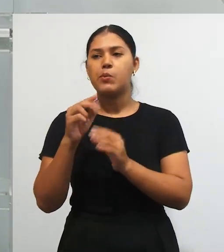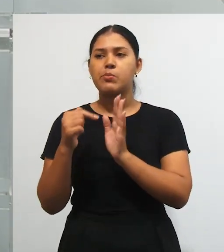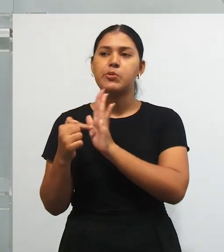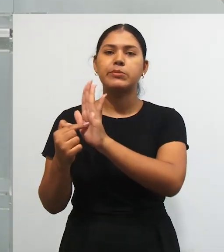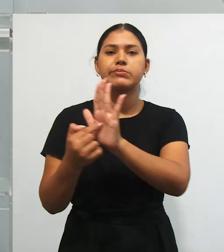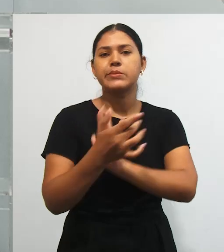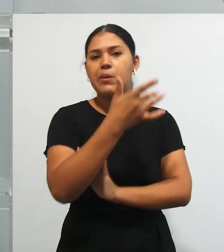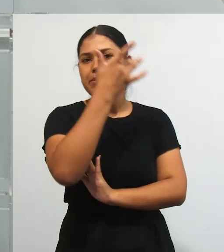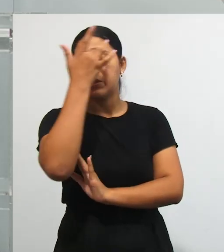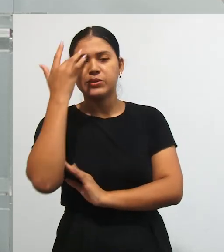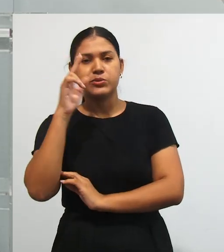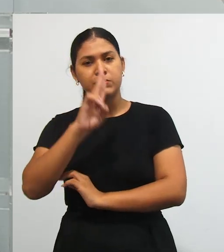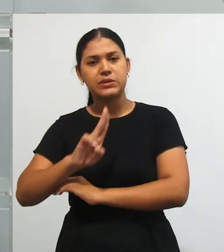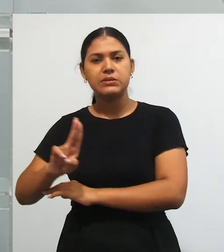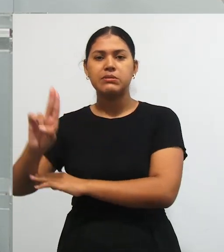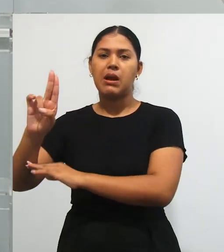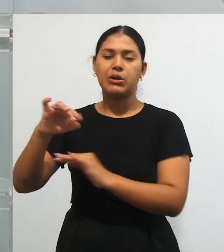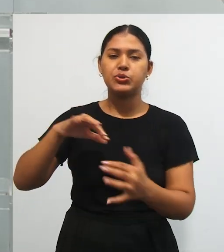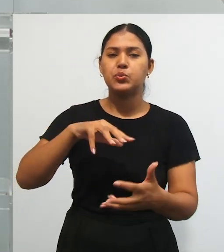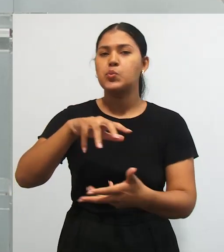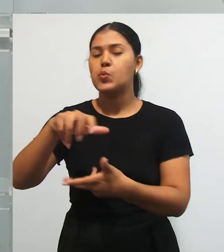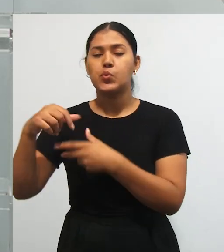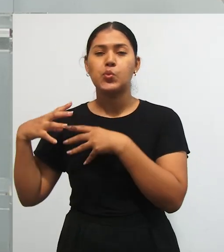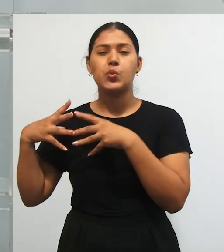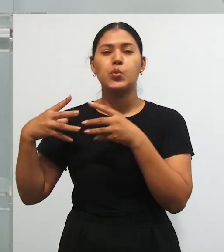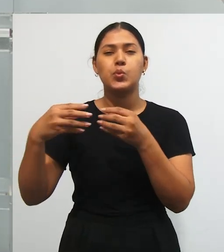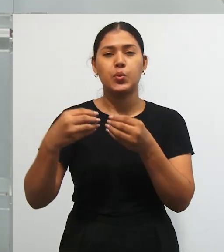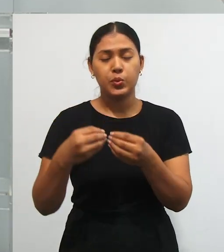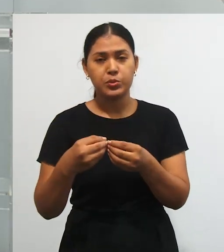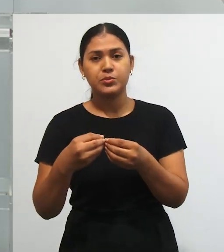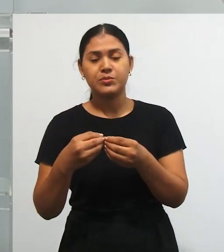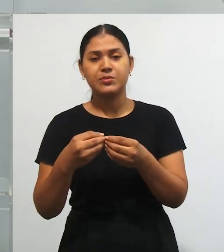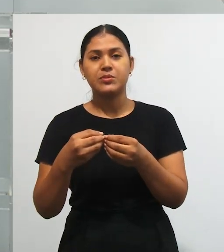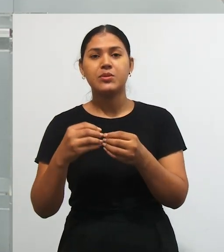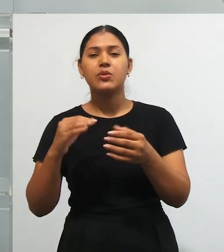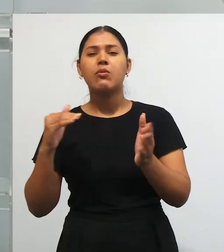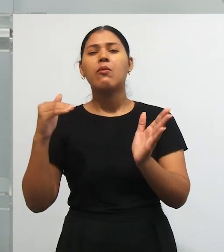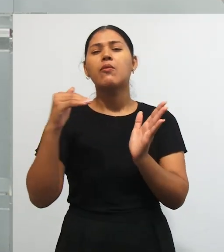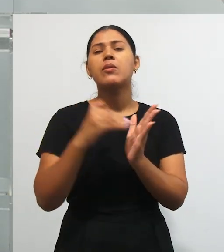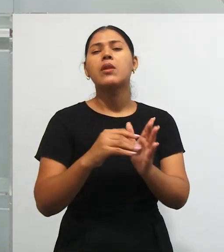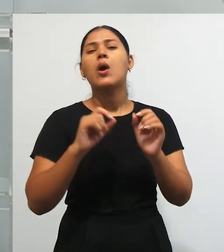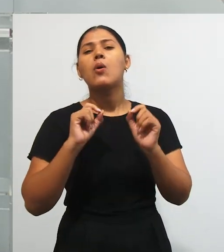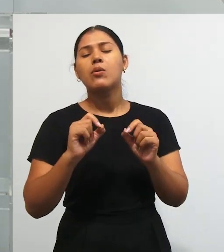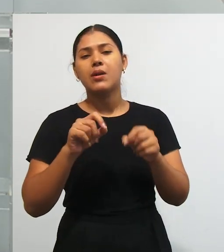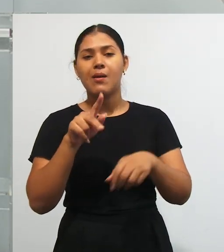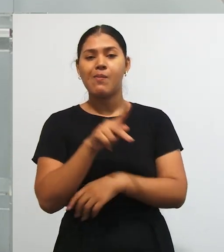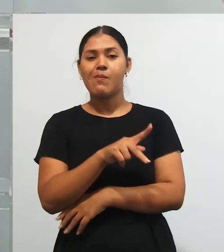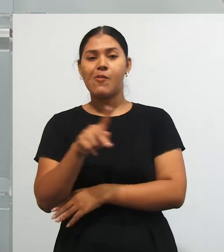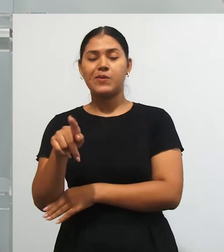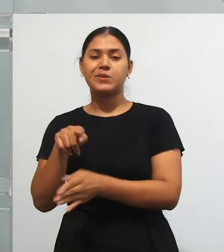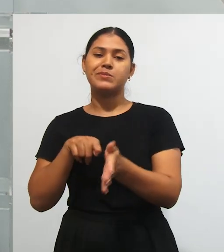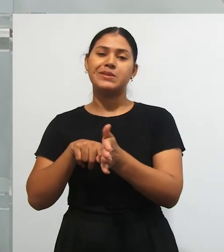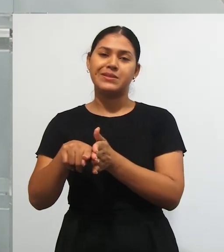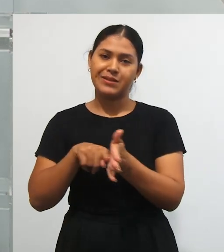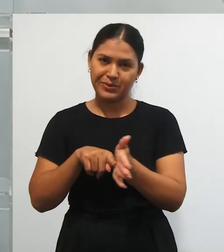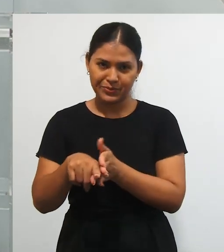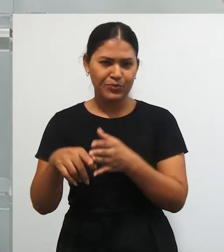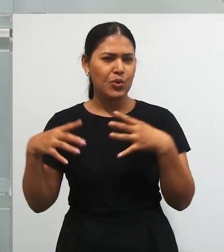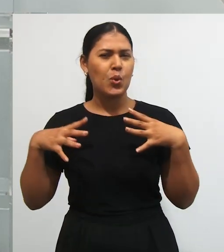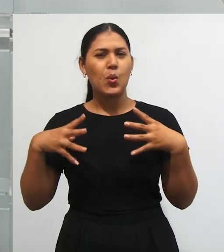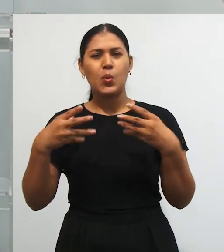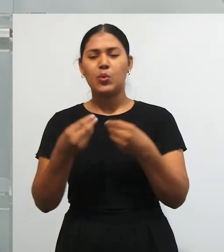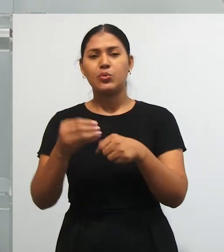mundo exterior, e aí você se torna o quê? Você se torna um professor pesquisador. Então, toda